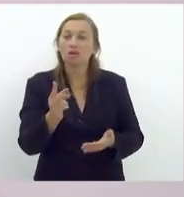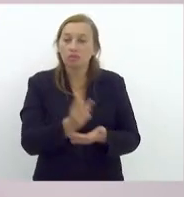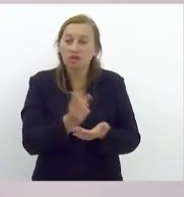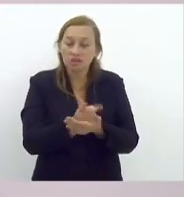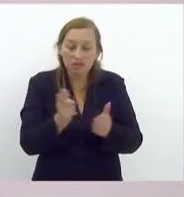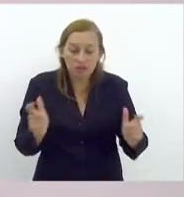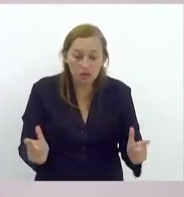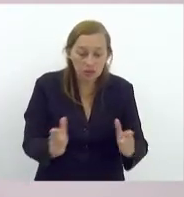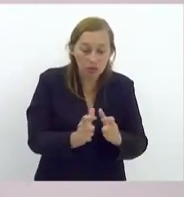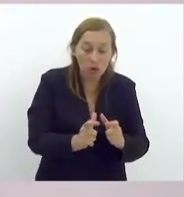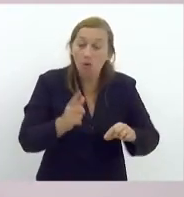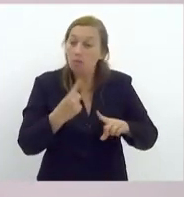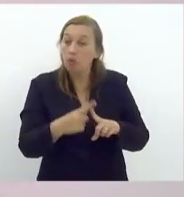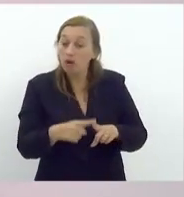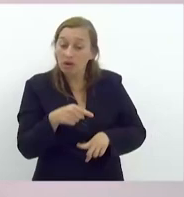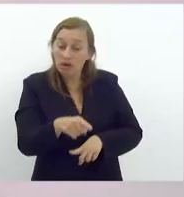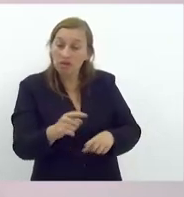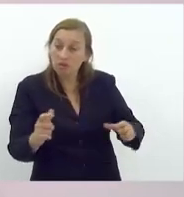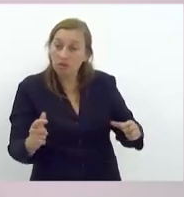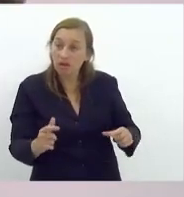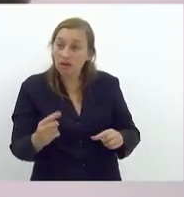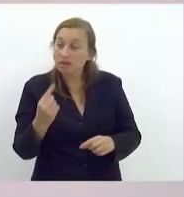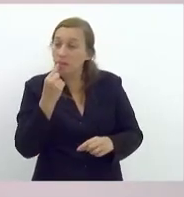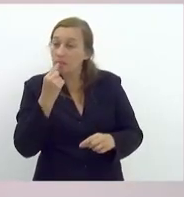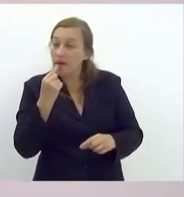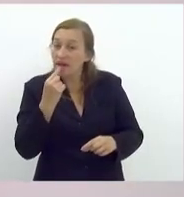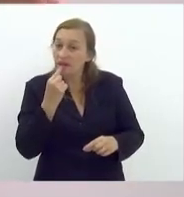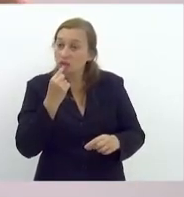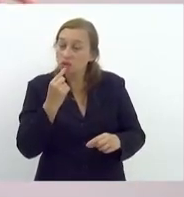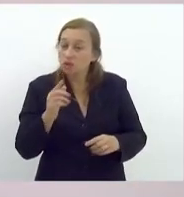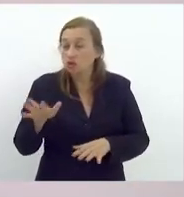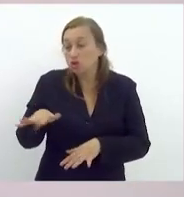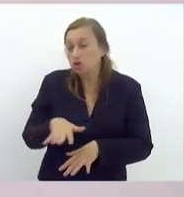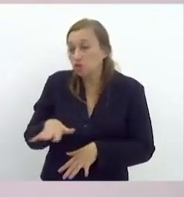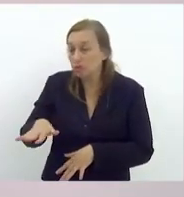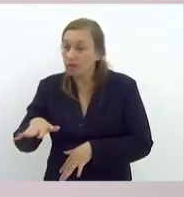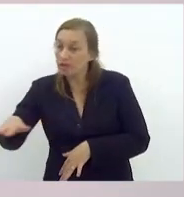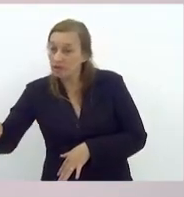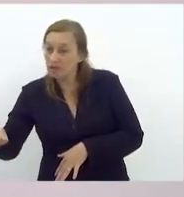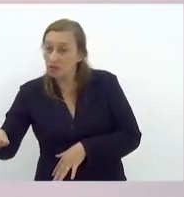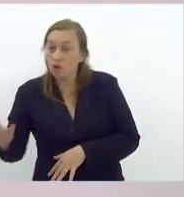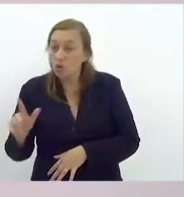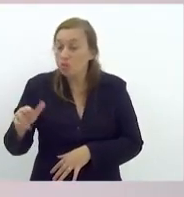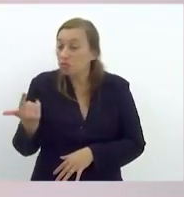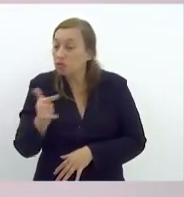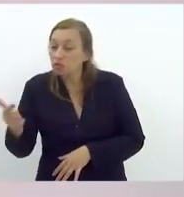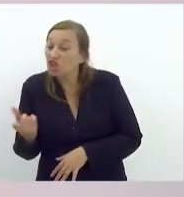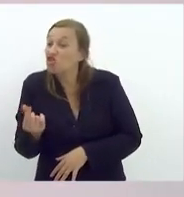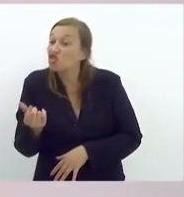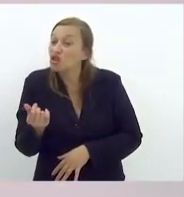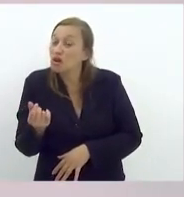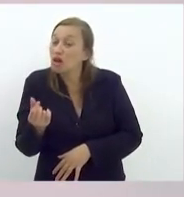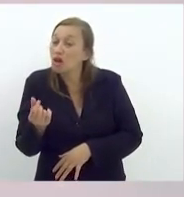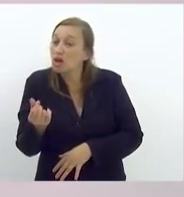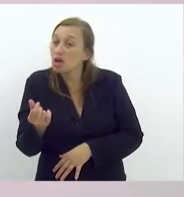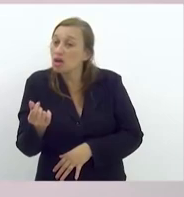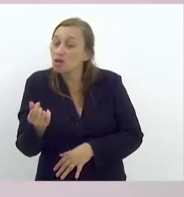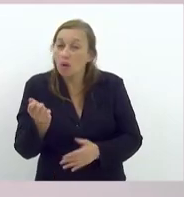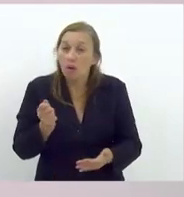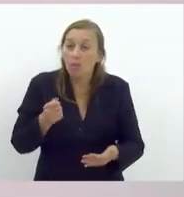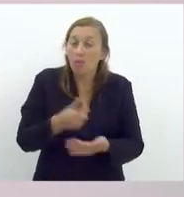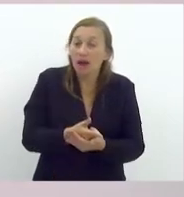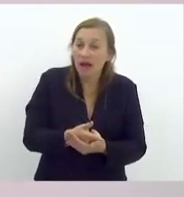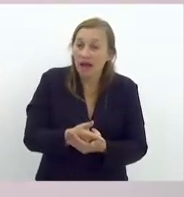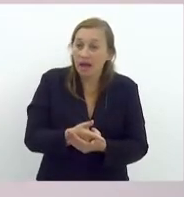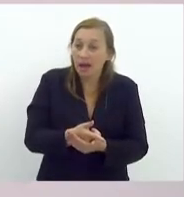essa roda ela tá próxima da onde tá o jovem da Periferia Onde está o irmão que não tenha condição de sequer pagar a passagem